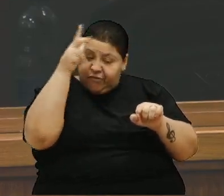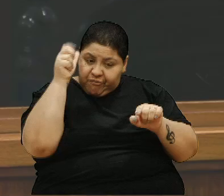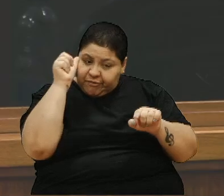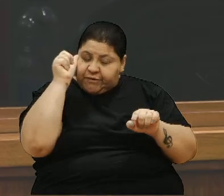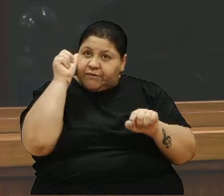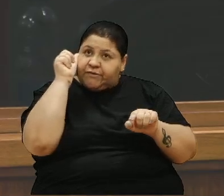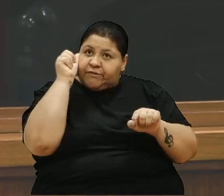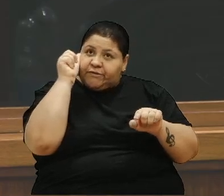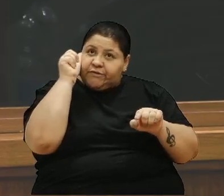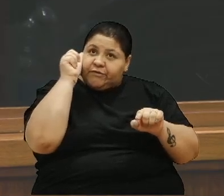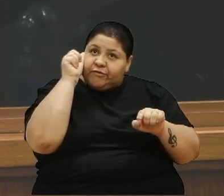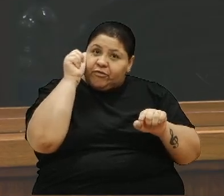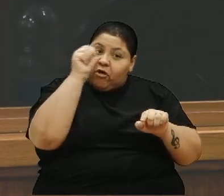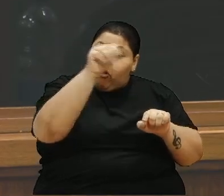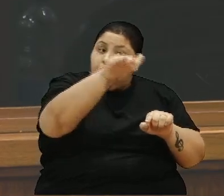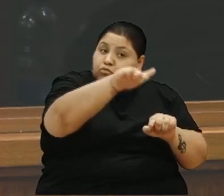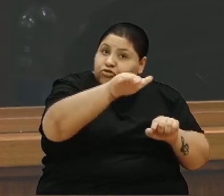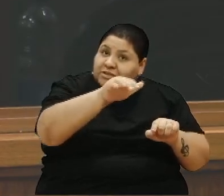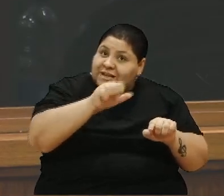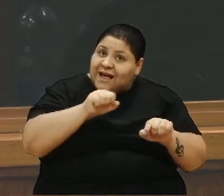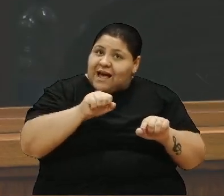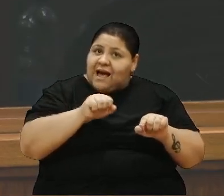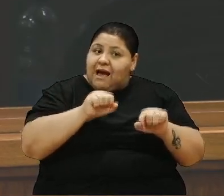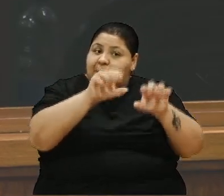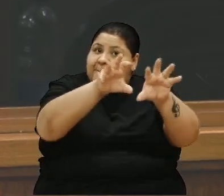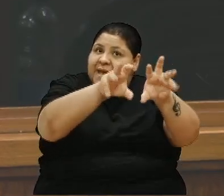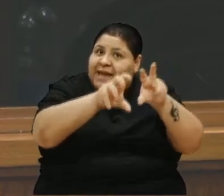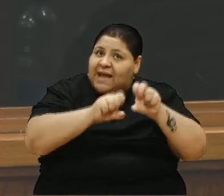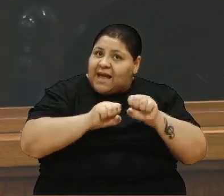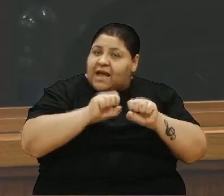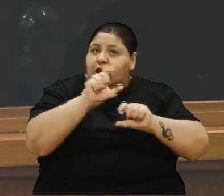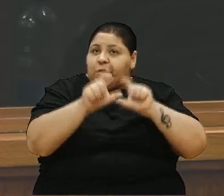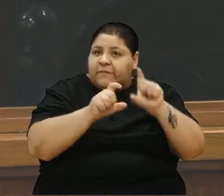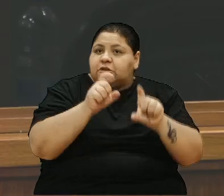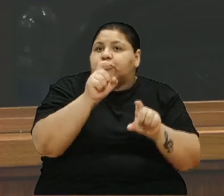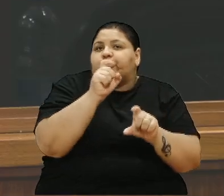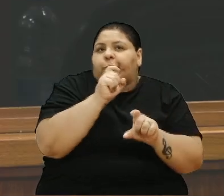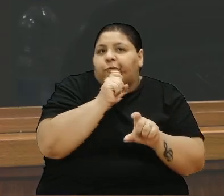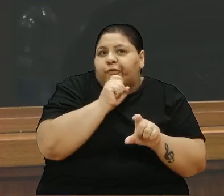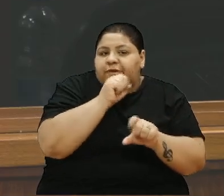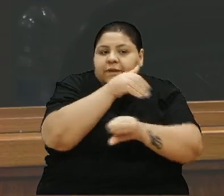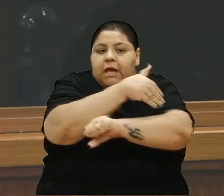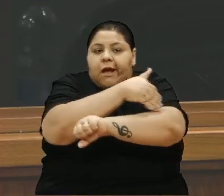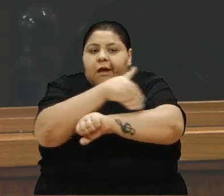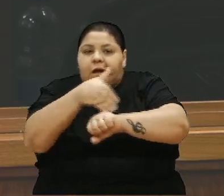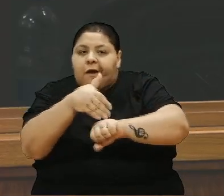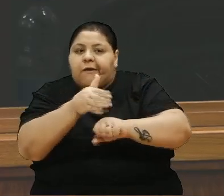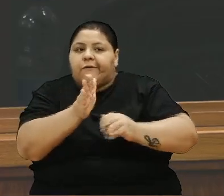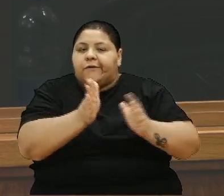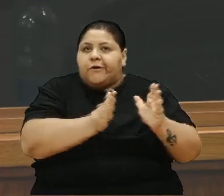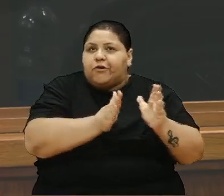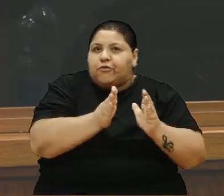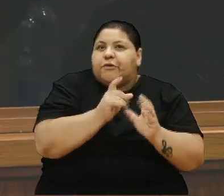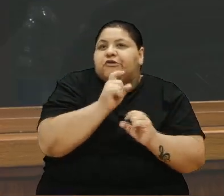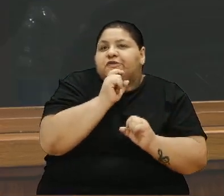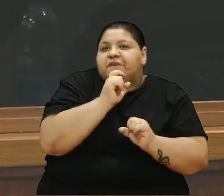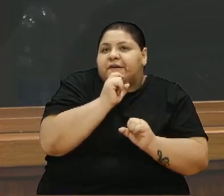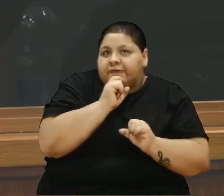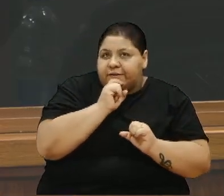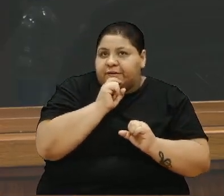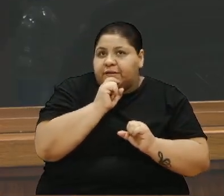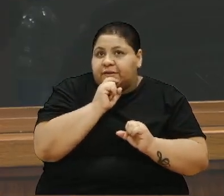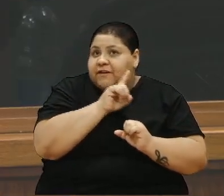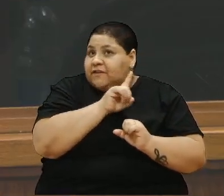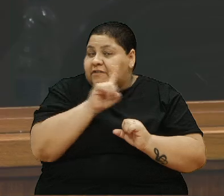vai buscar as pessoas que estão com frio ou que estão na rua em época no inverno, essa